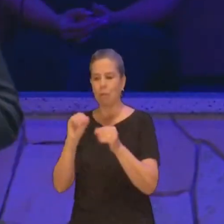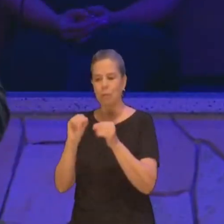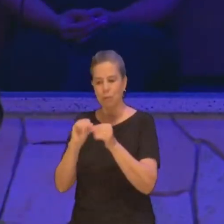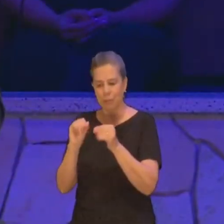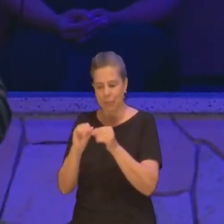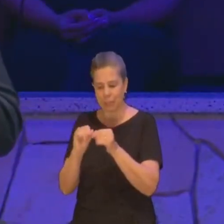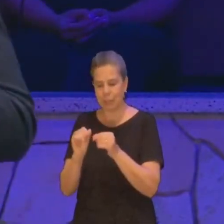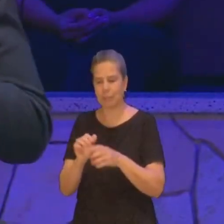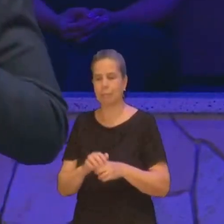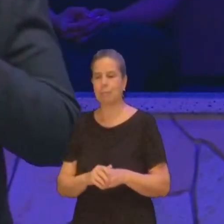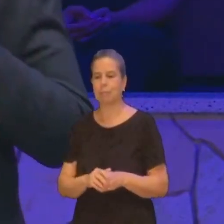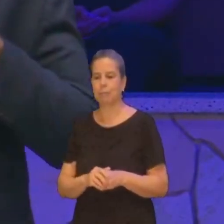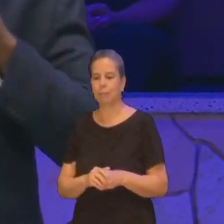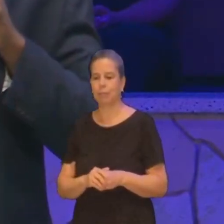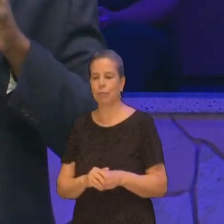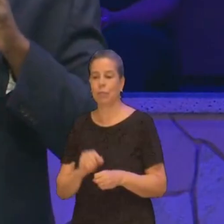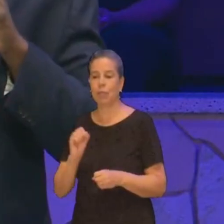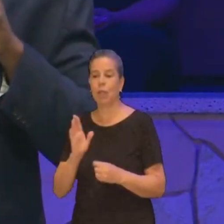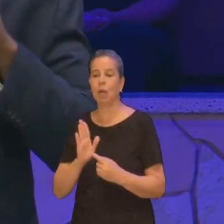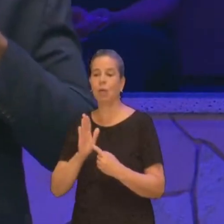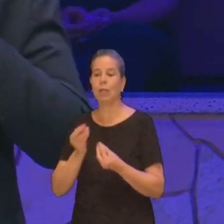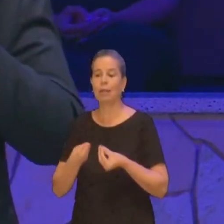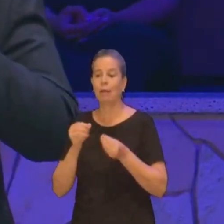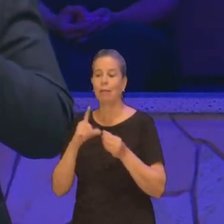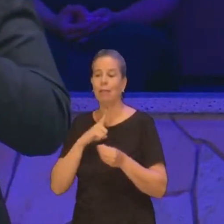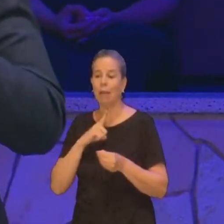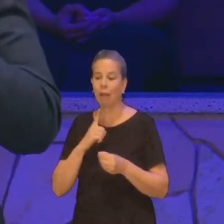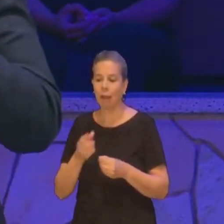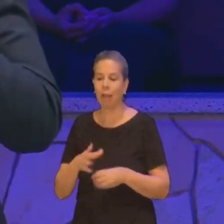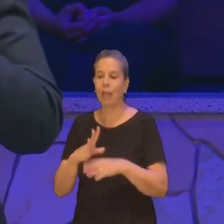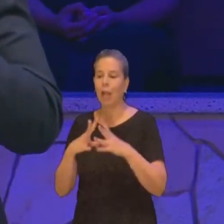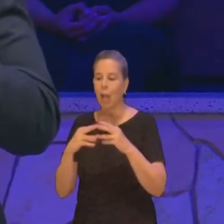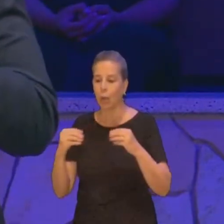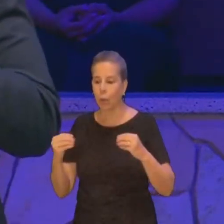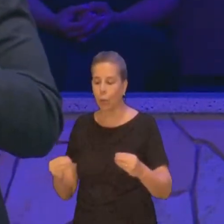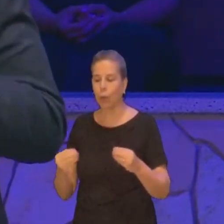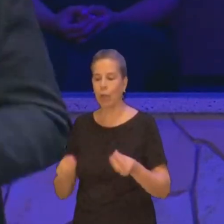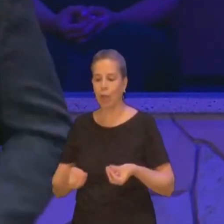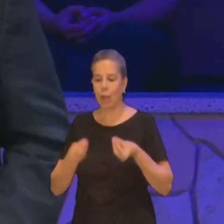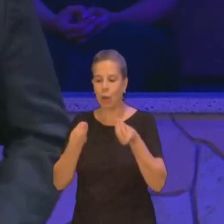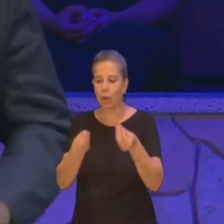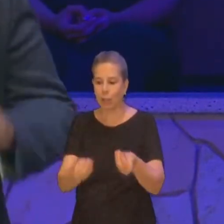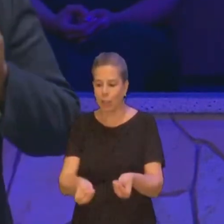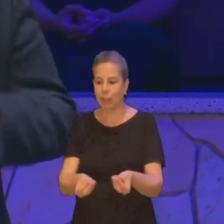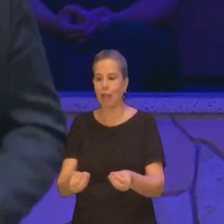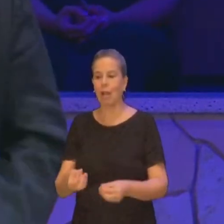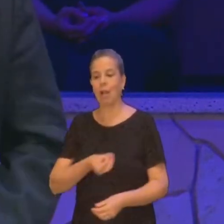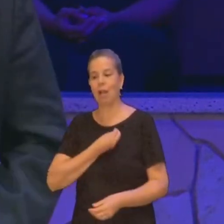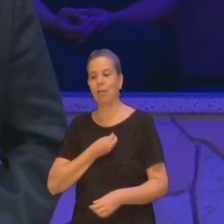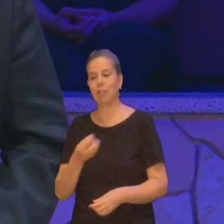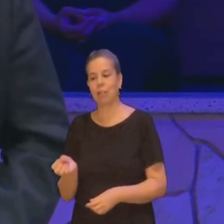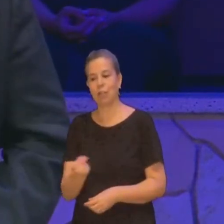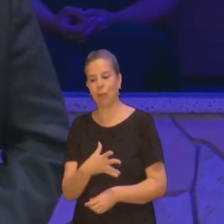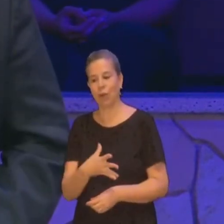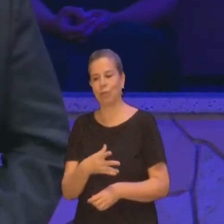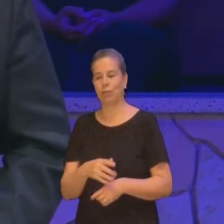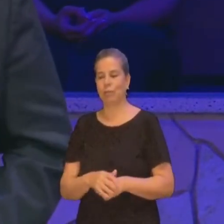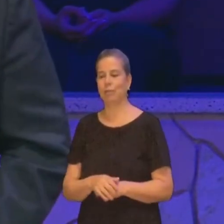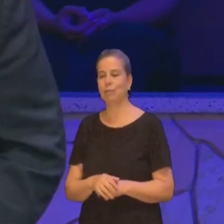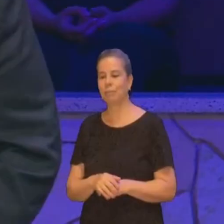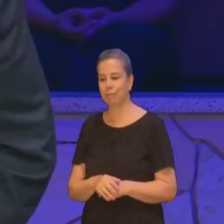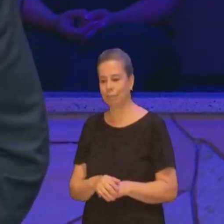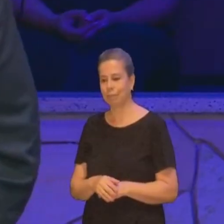exercitar, é o que traz a cura, é o que traz o renovo. E esta obra é uma